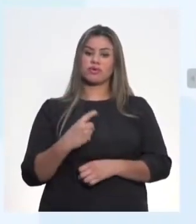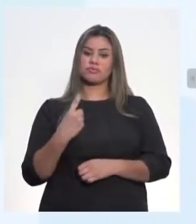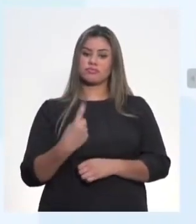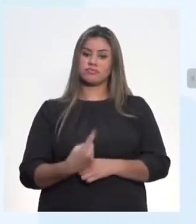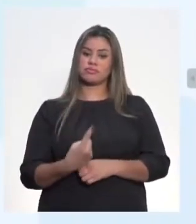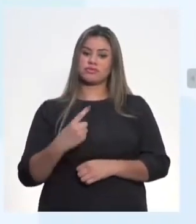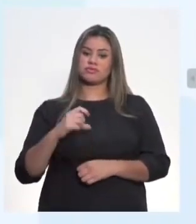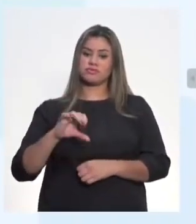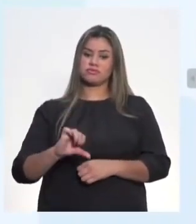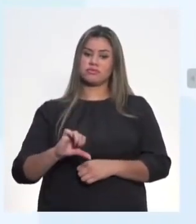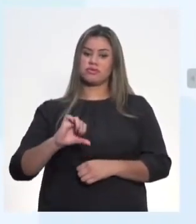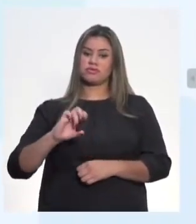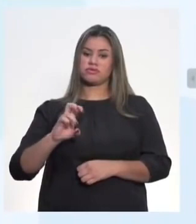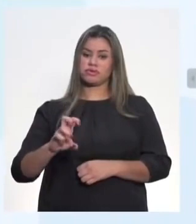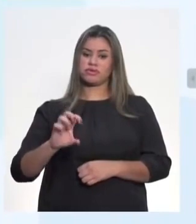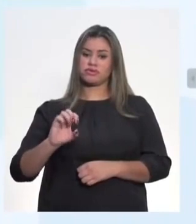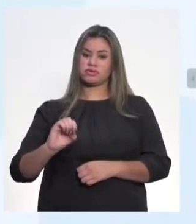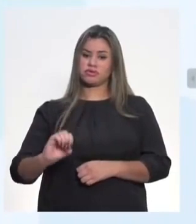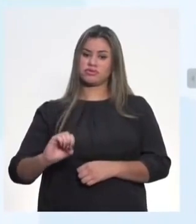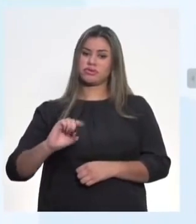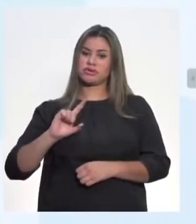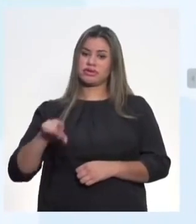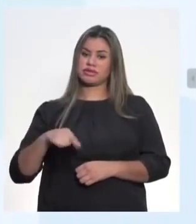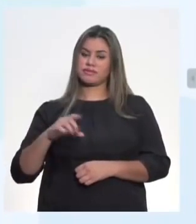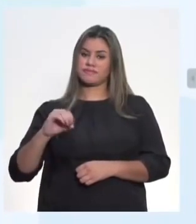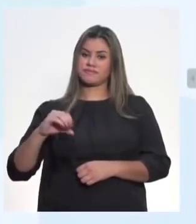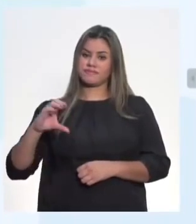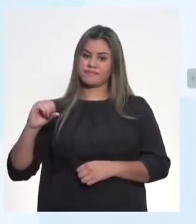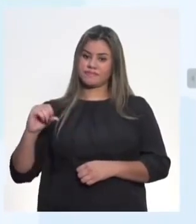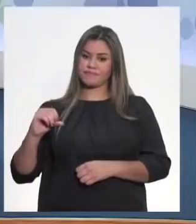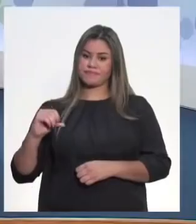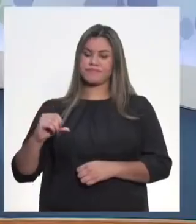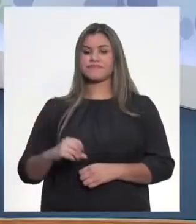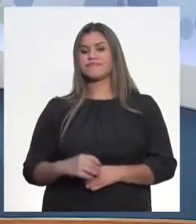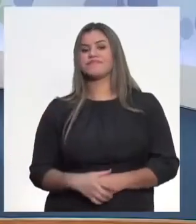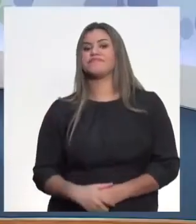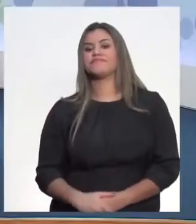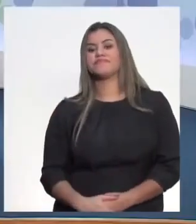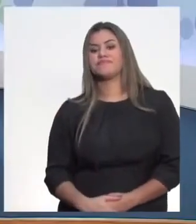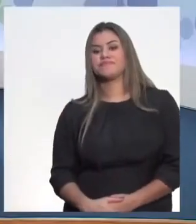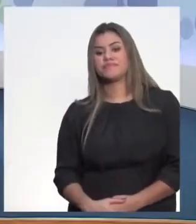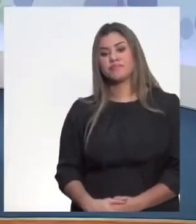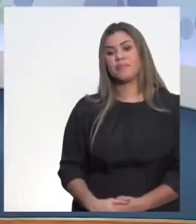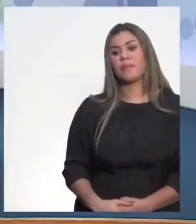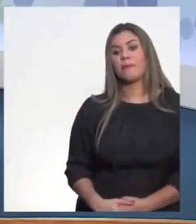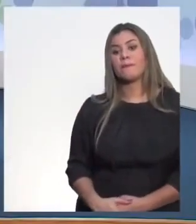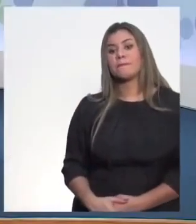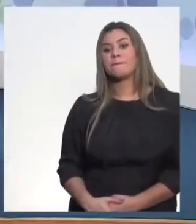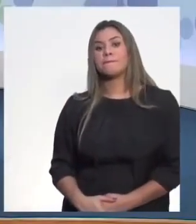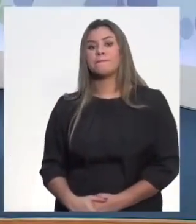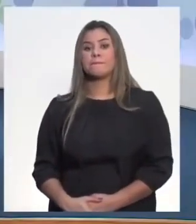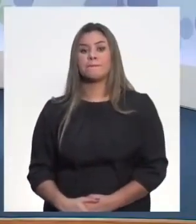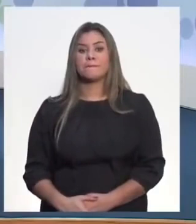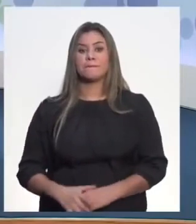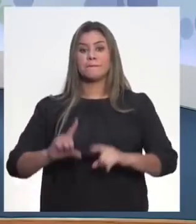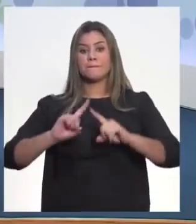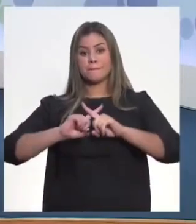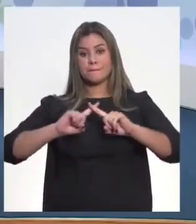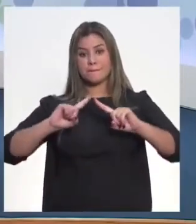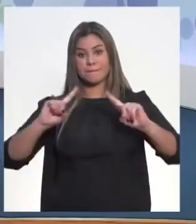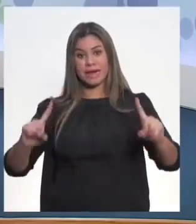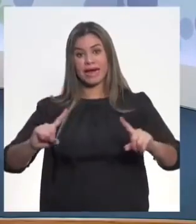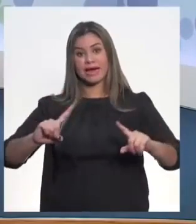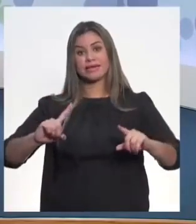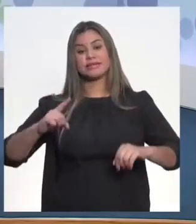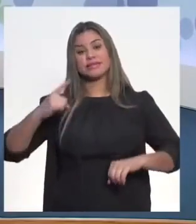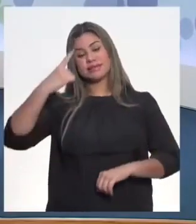1.950. Agora, A ideia, que até eu e o Jonas a gente